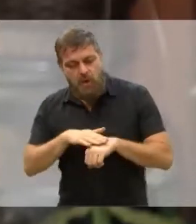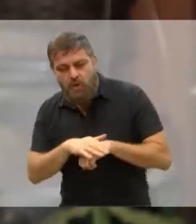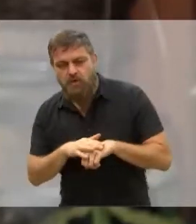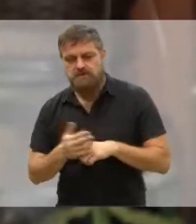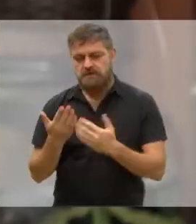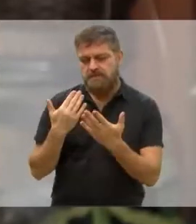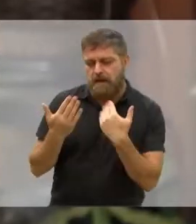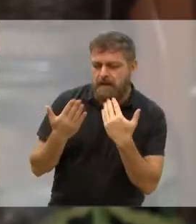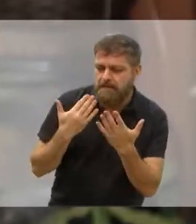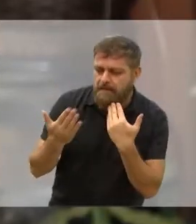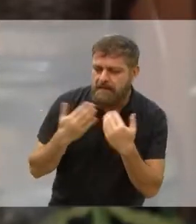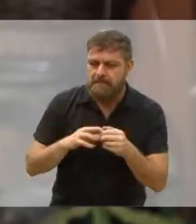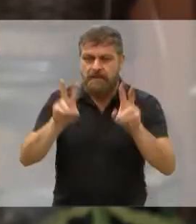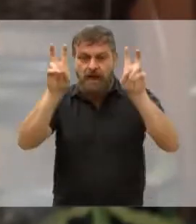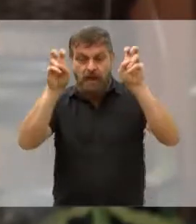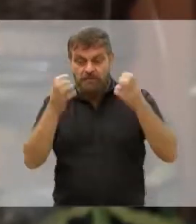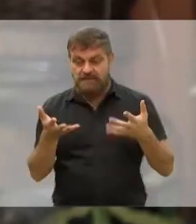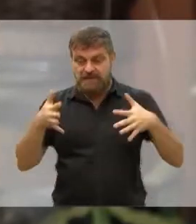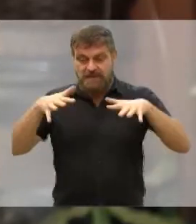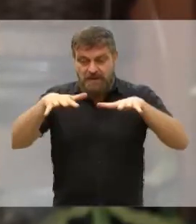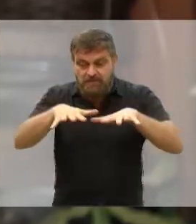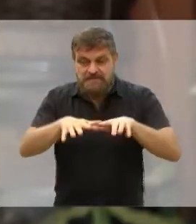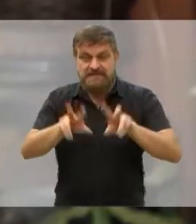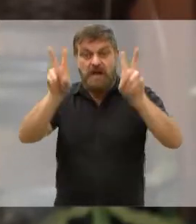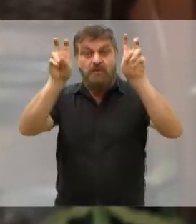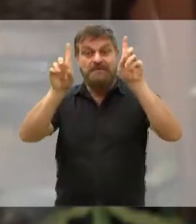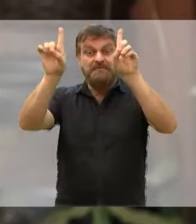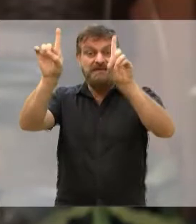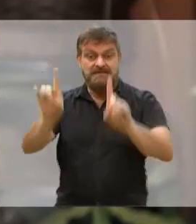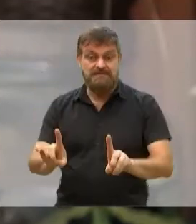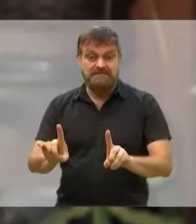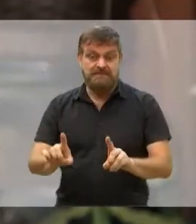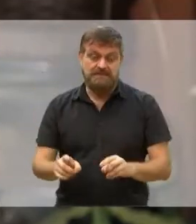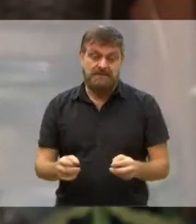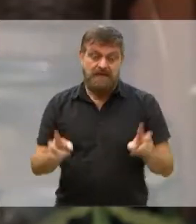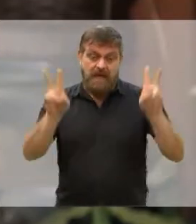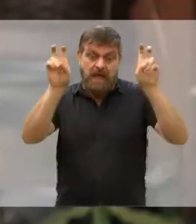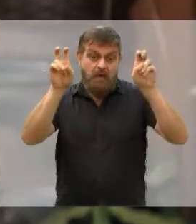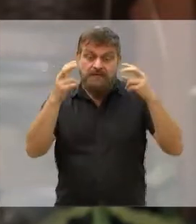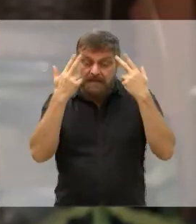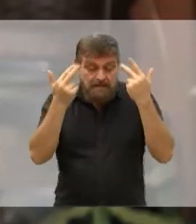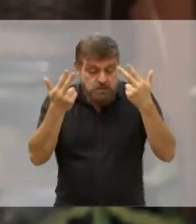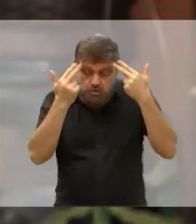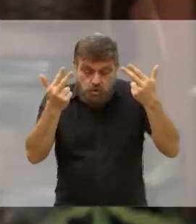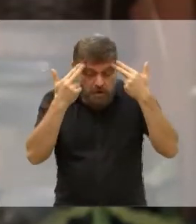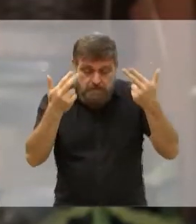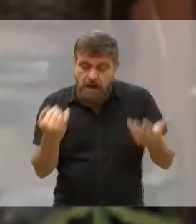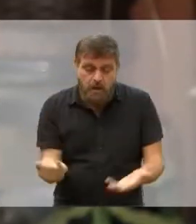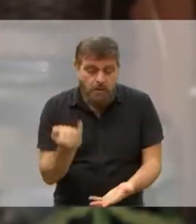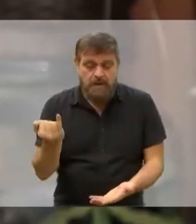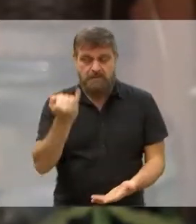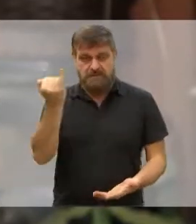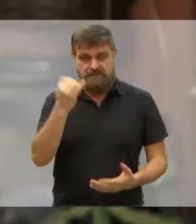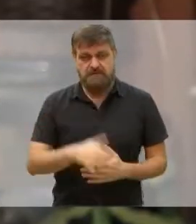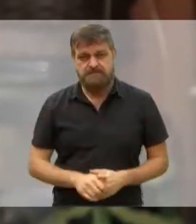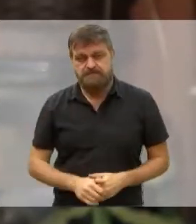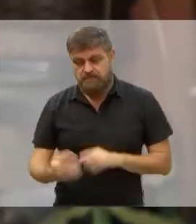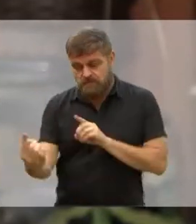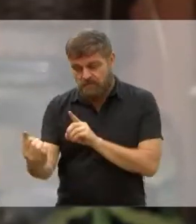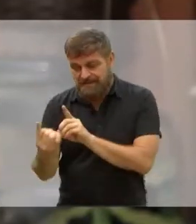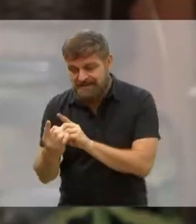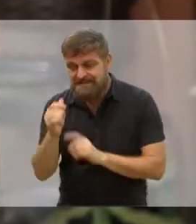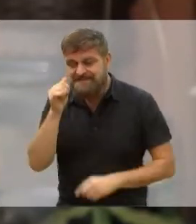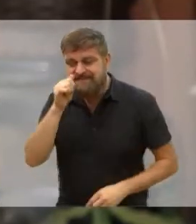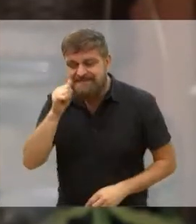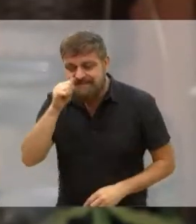de conversar, né, sobre inclusão, sobre pessoa com deficiência, que é tornar o assunto natural, que é isso que é importante. Essa questão do atendimento, até